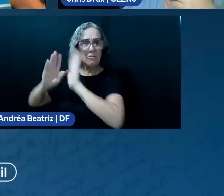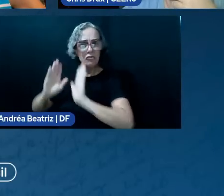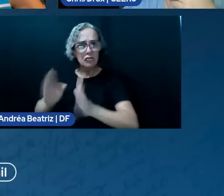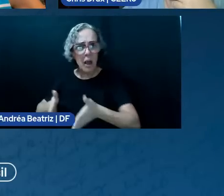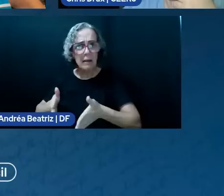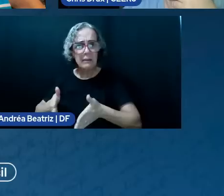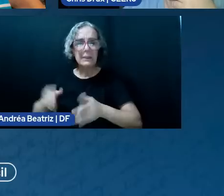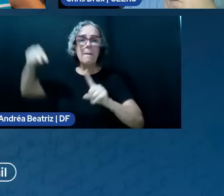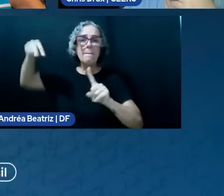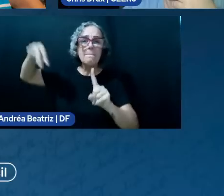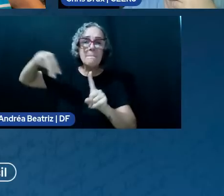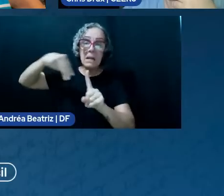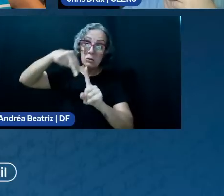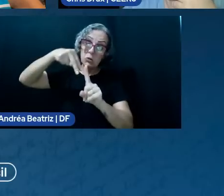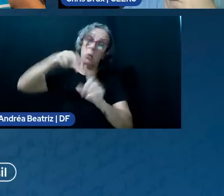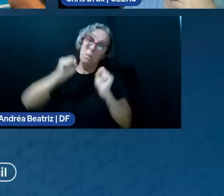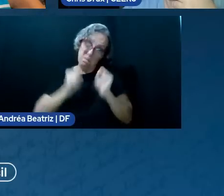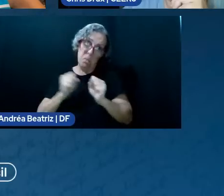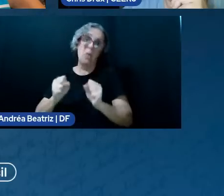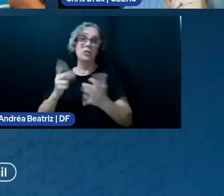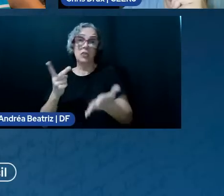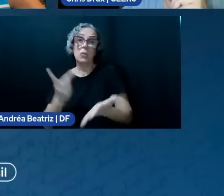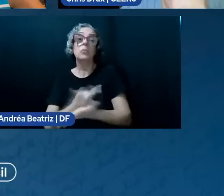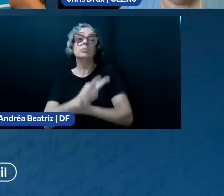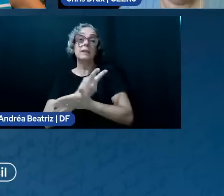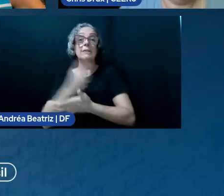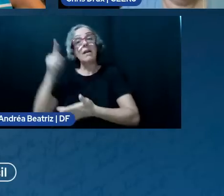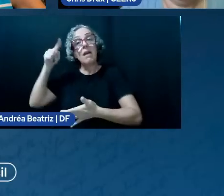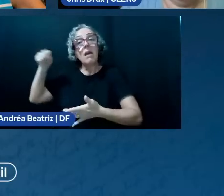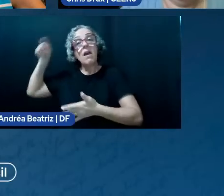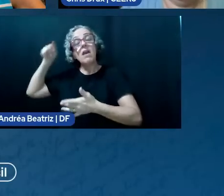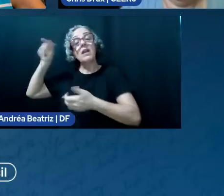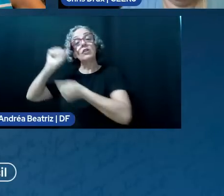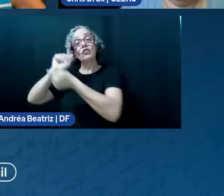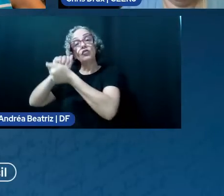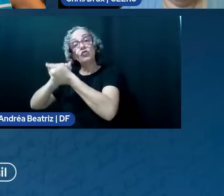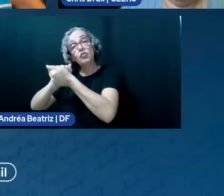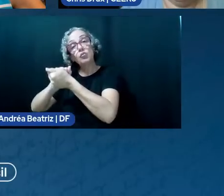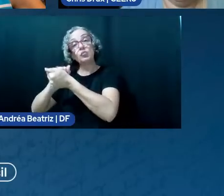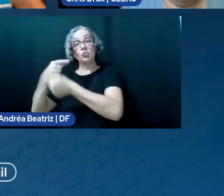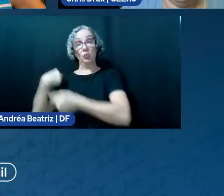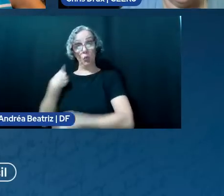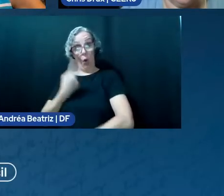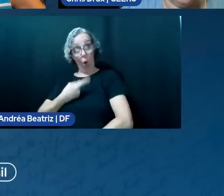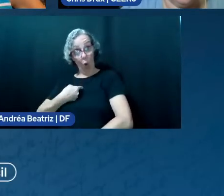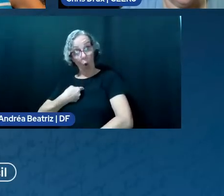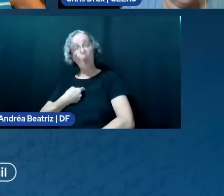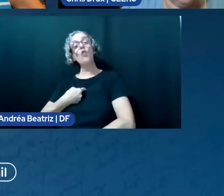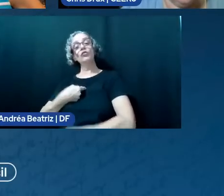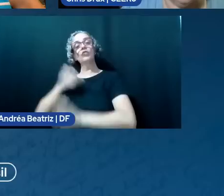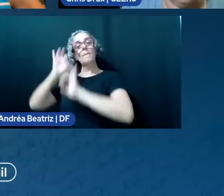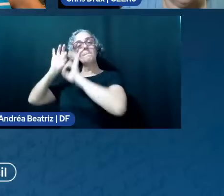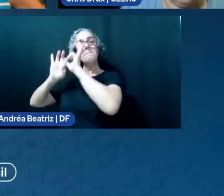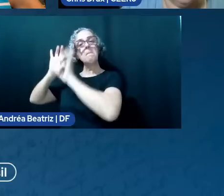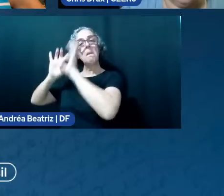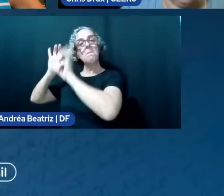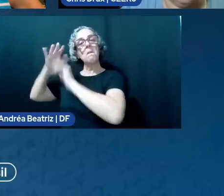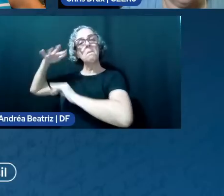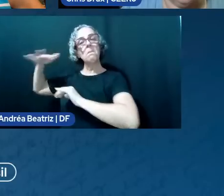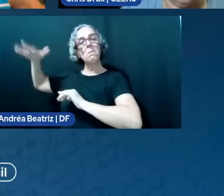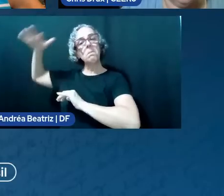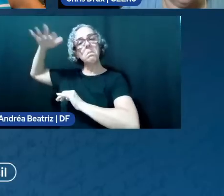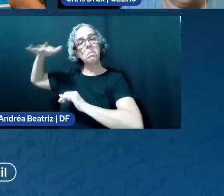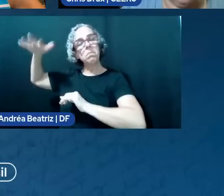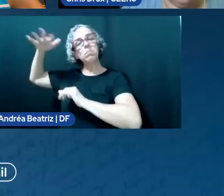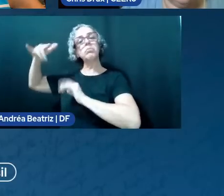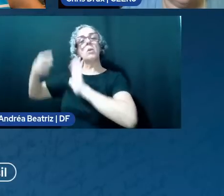nossa nova existência física, com as propostas de todas as provas, todas as dificuldades, os desafios que